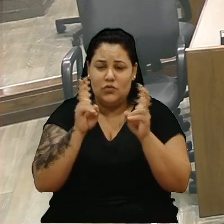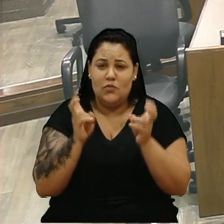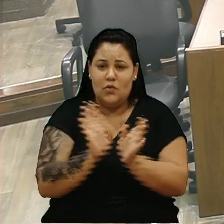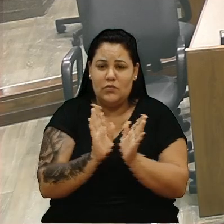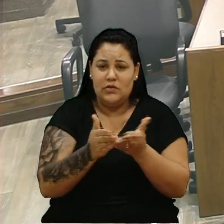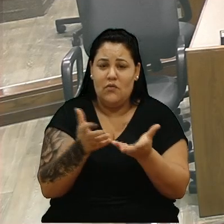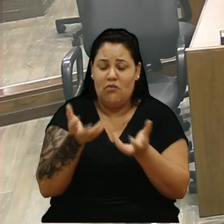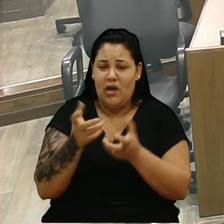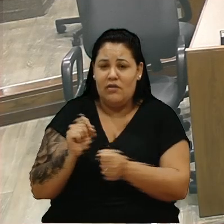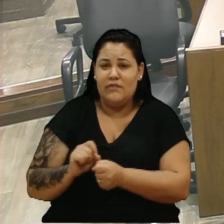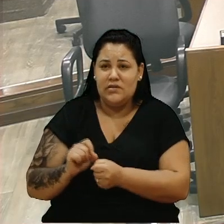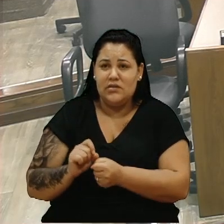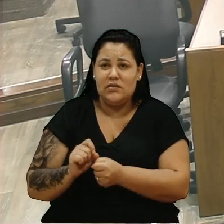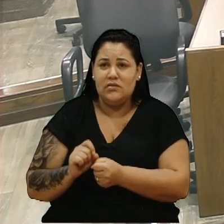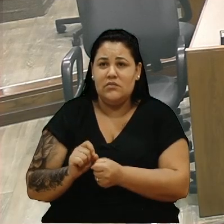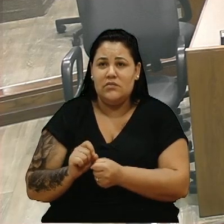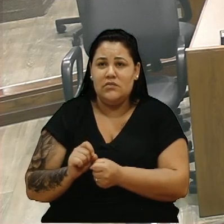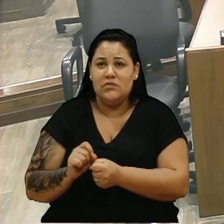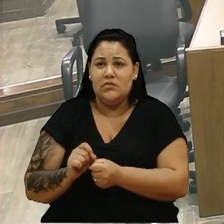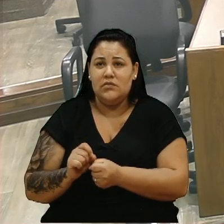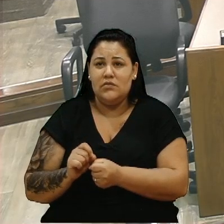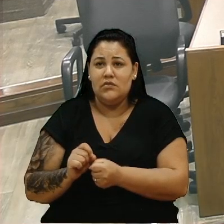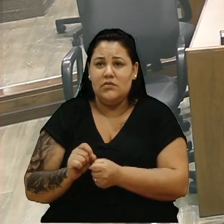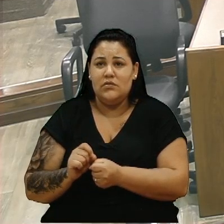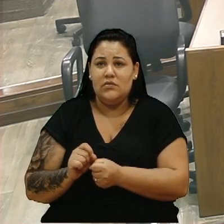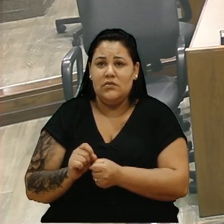quero fazer...